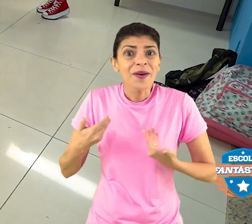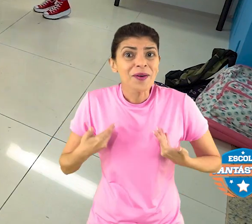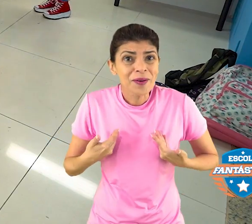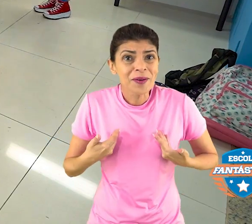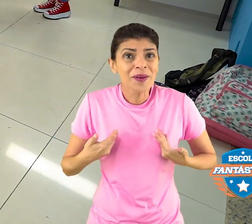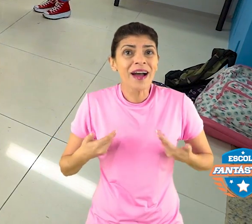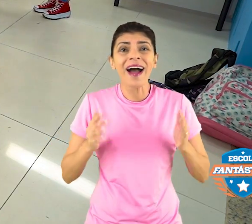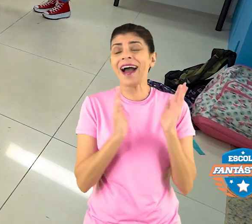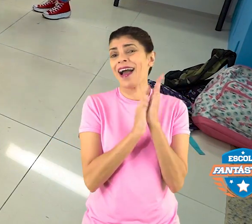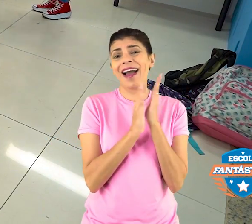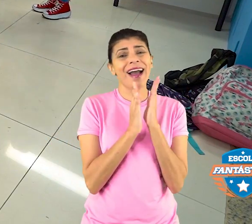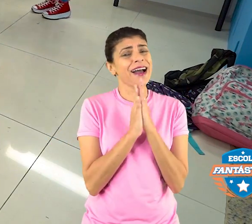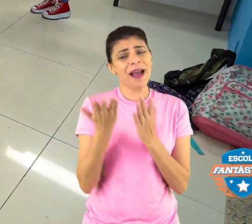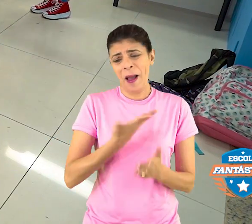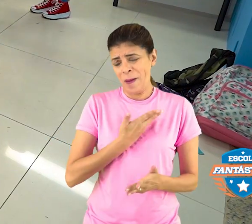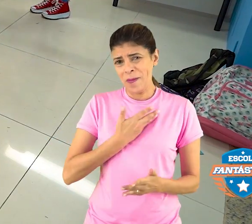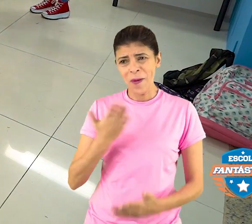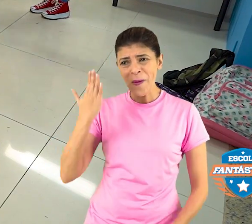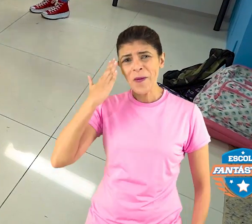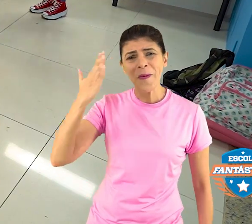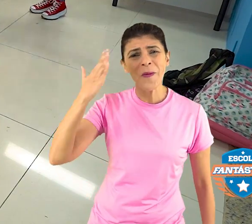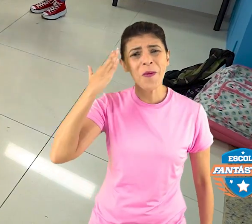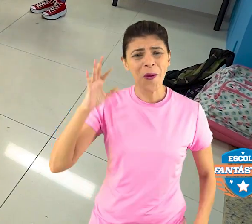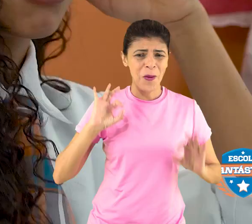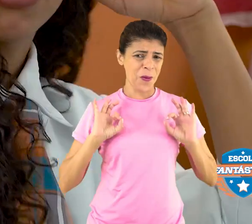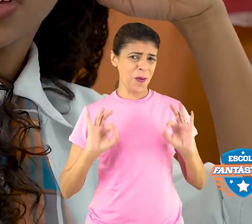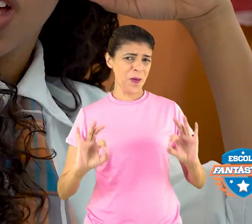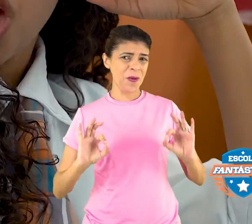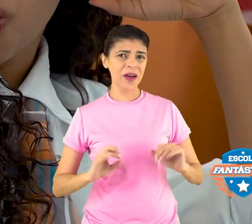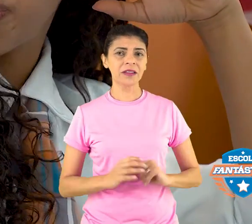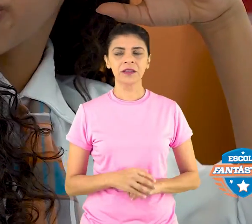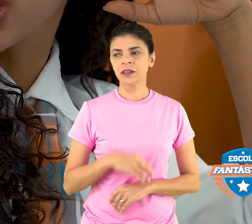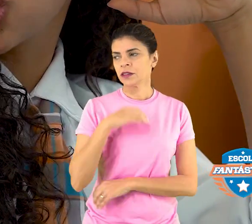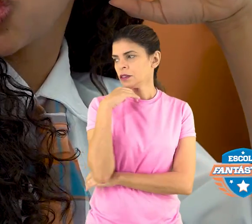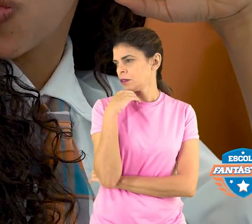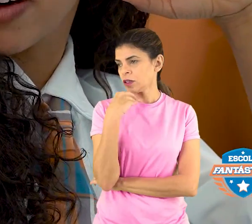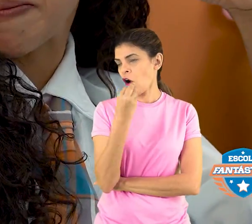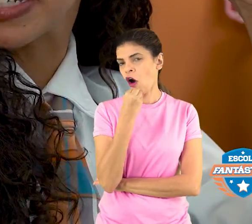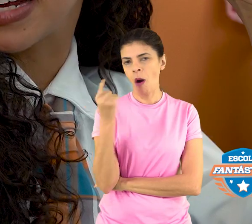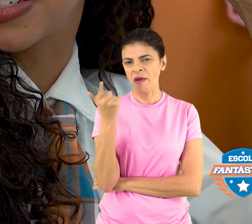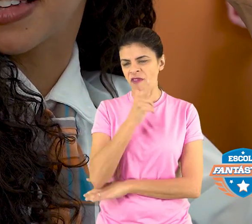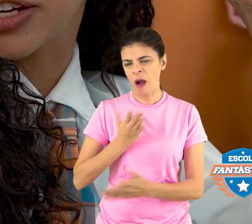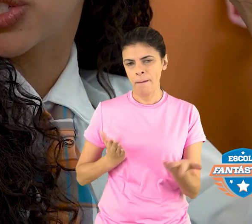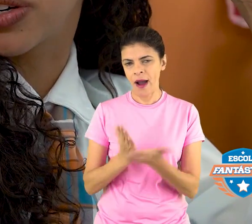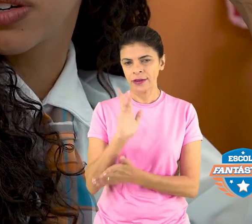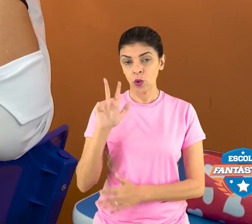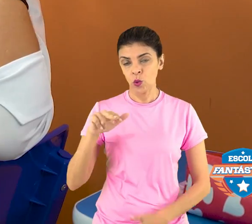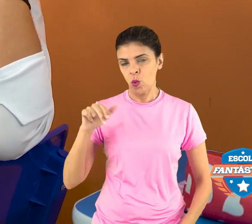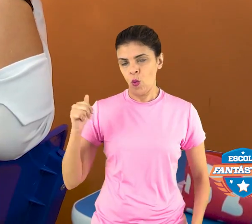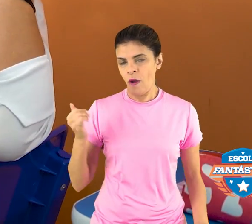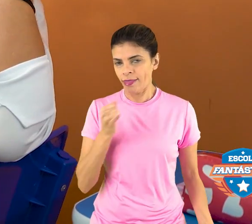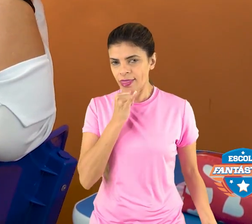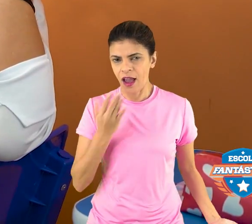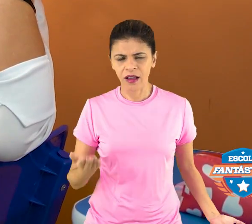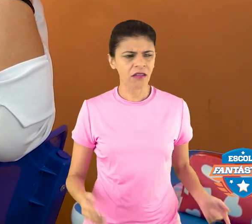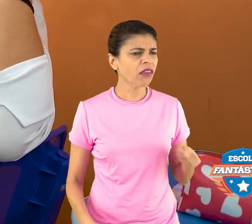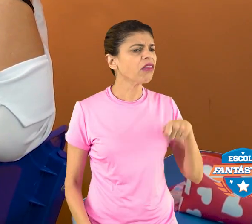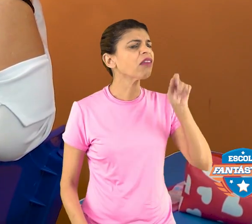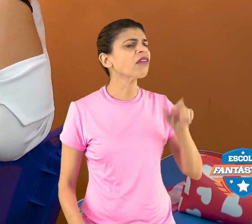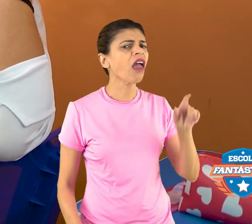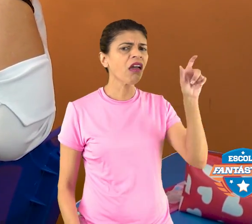comigo. A minha amiga tá muito chique. É óbvio que a Gi nunca vai passar nesse teste. Quem